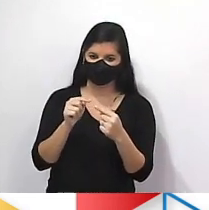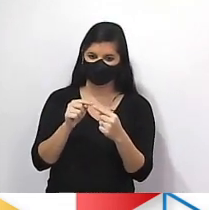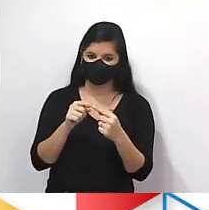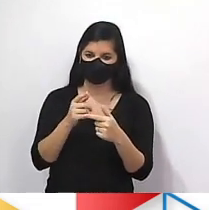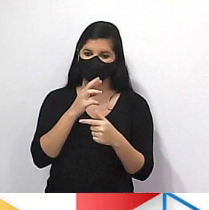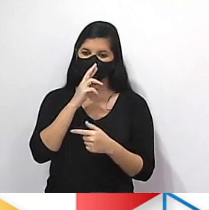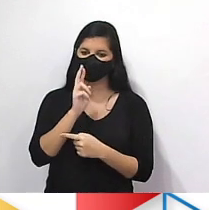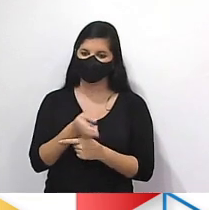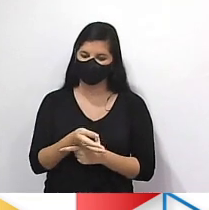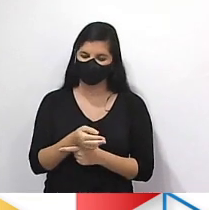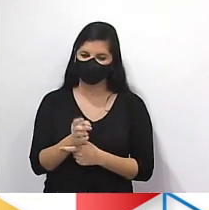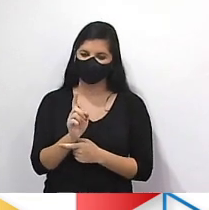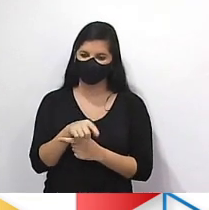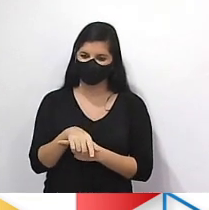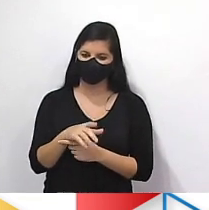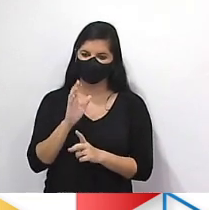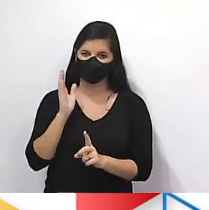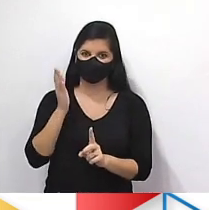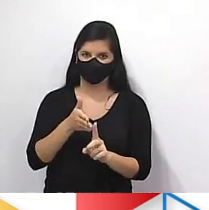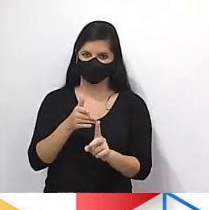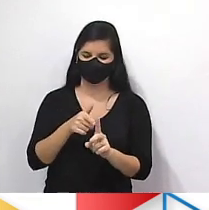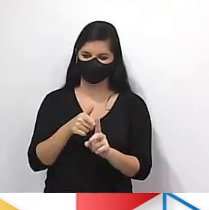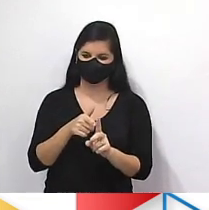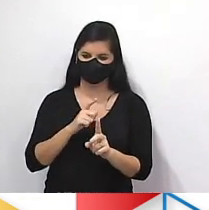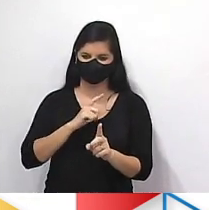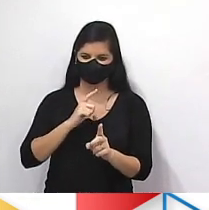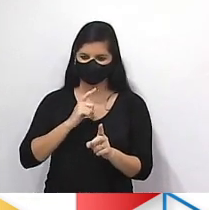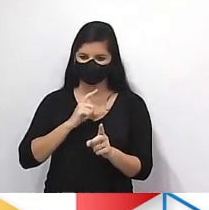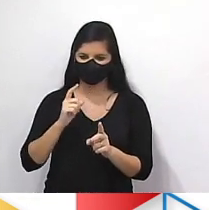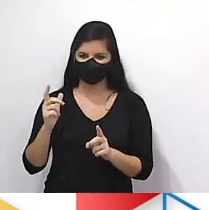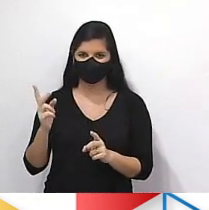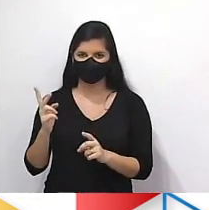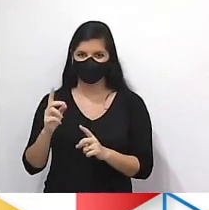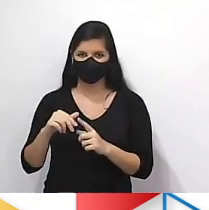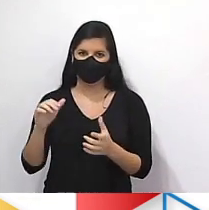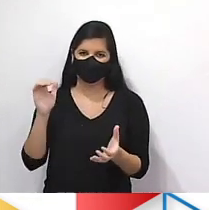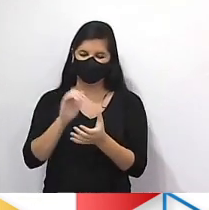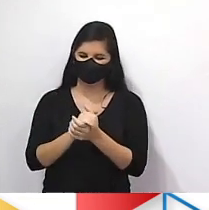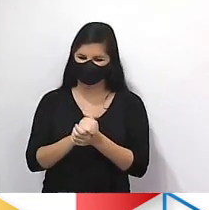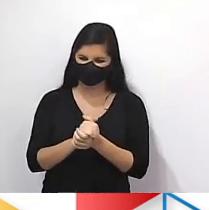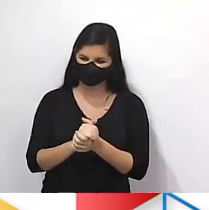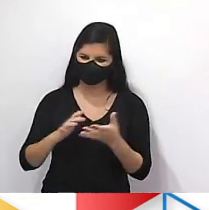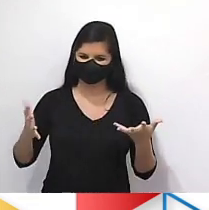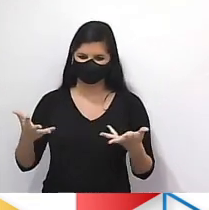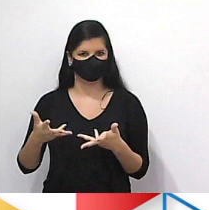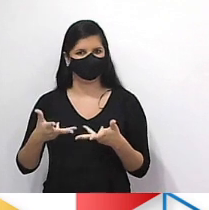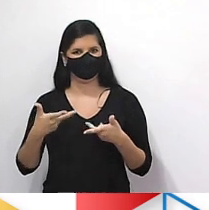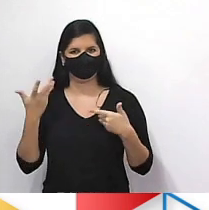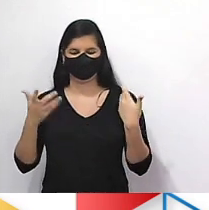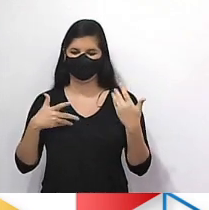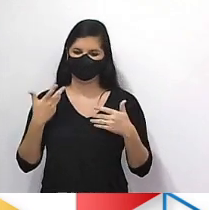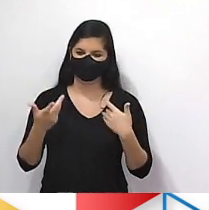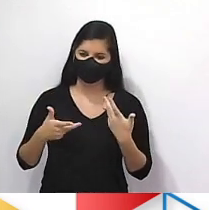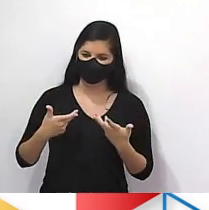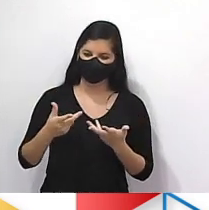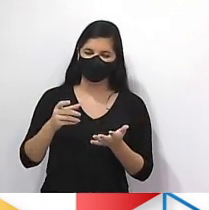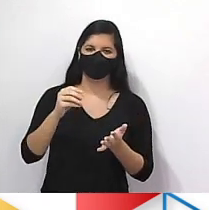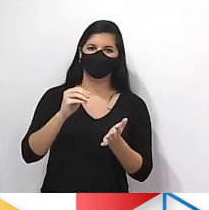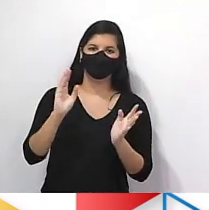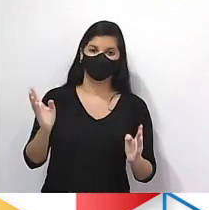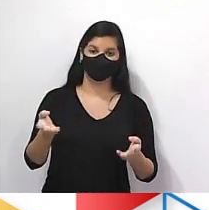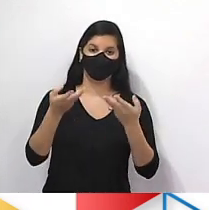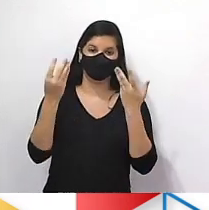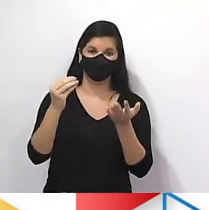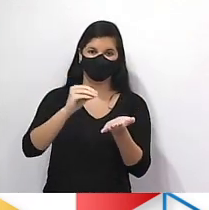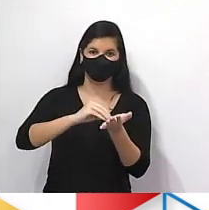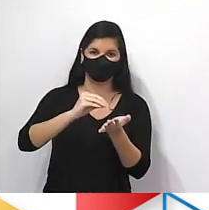divisão aritmética direta. Então eu trouxe aí os personagens recém-casados, maravilhosos, que ganharam, que sobrou aí da sua festinha